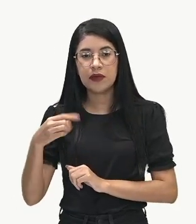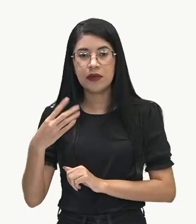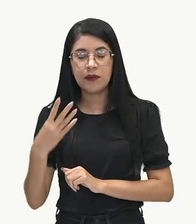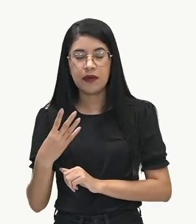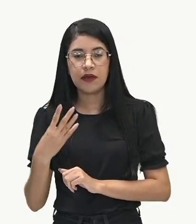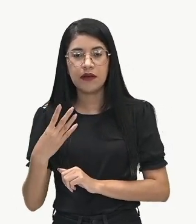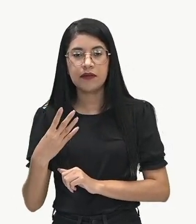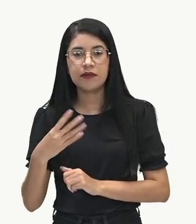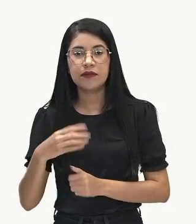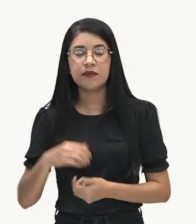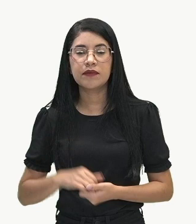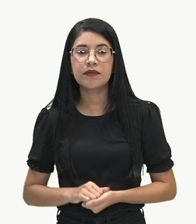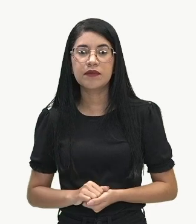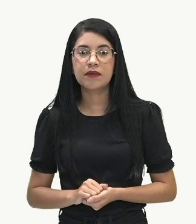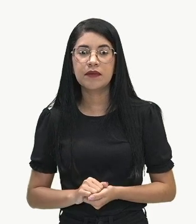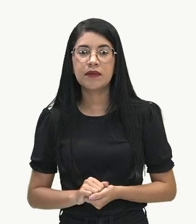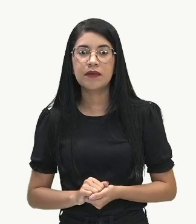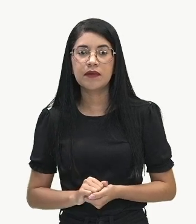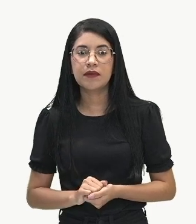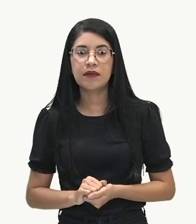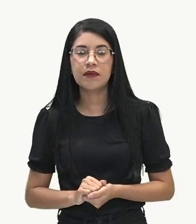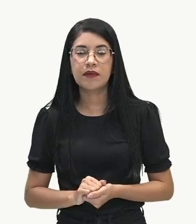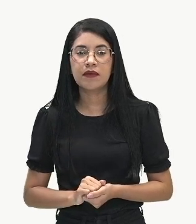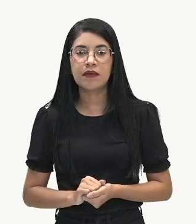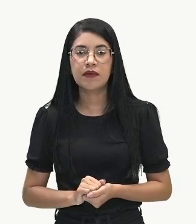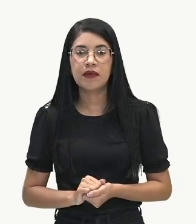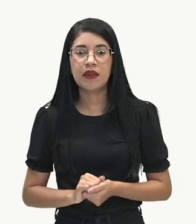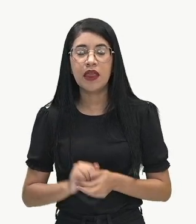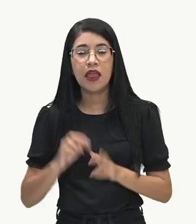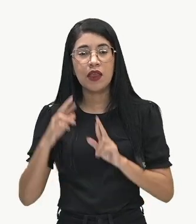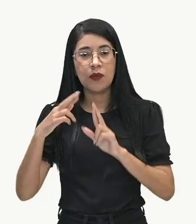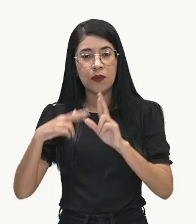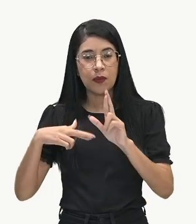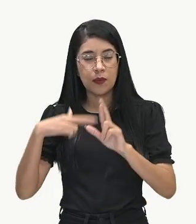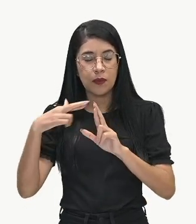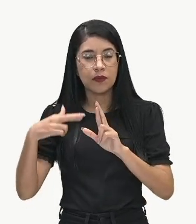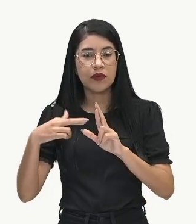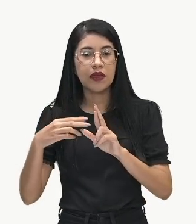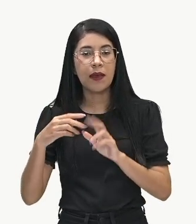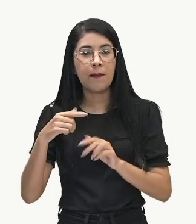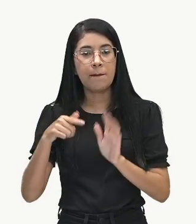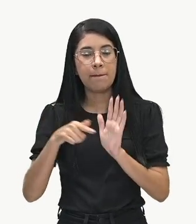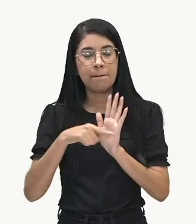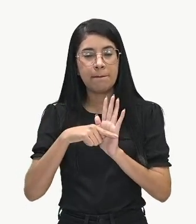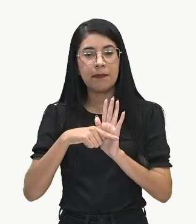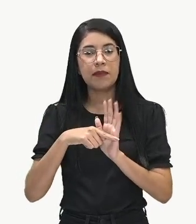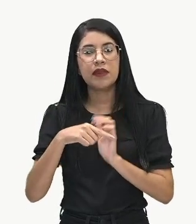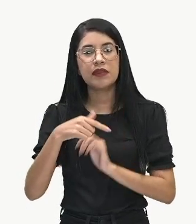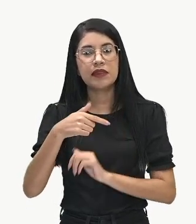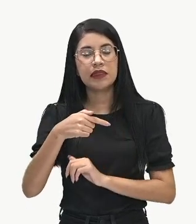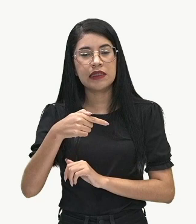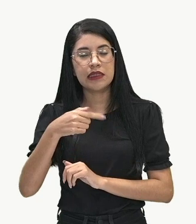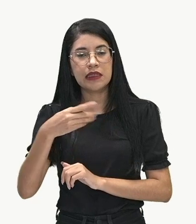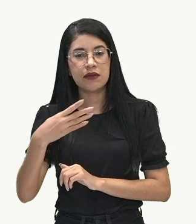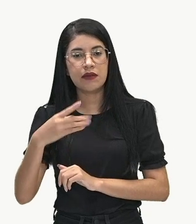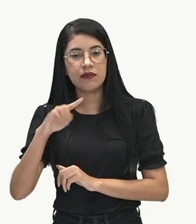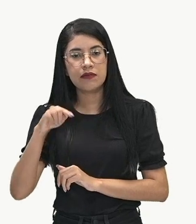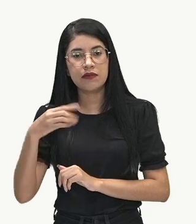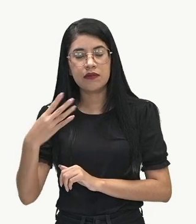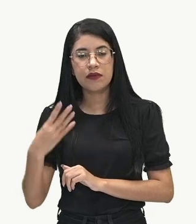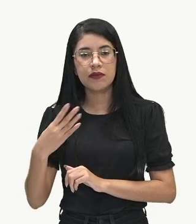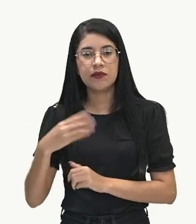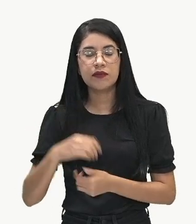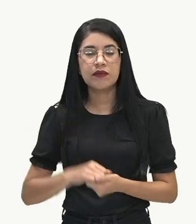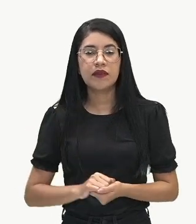411,4 negativo. E a entalpia dos reagentes vai ser menos 74,8. Então, dos produtos vai ser